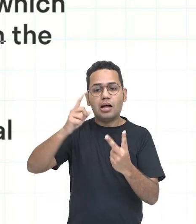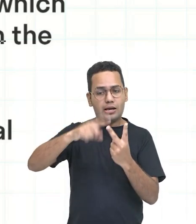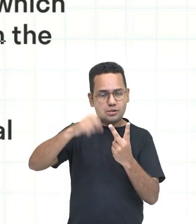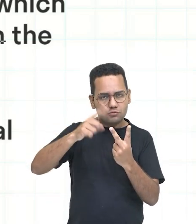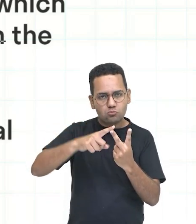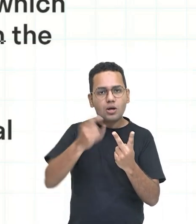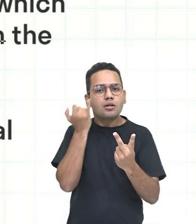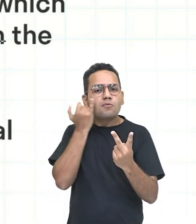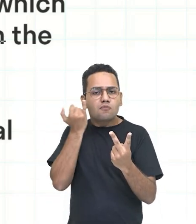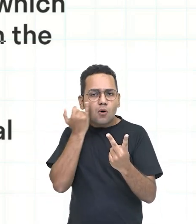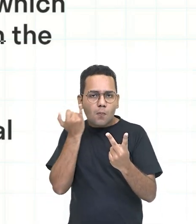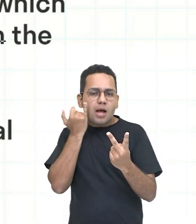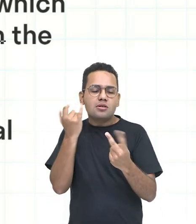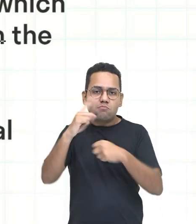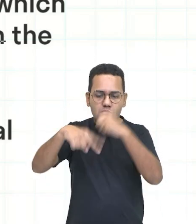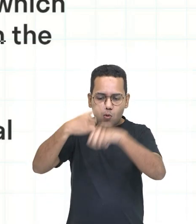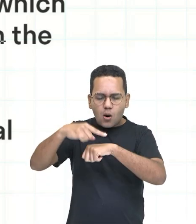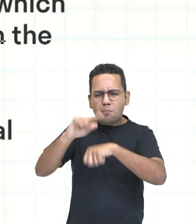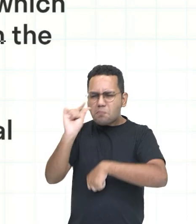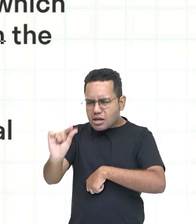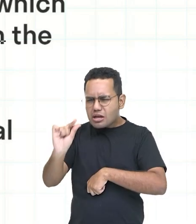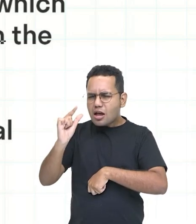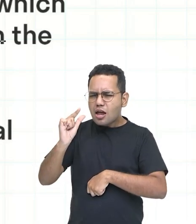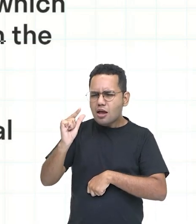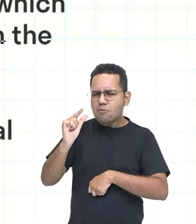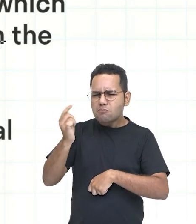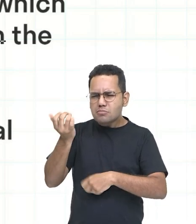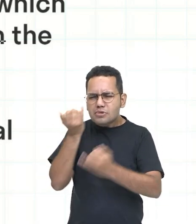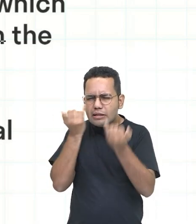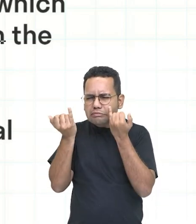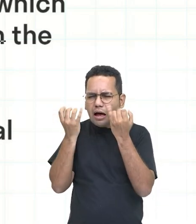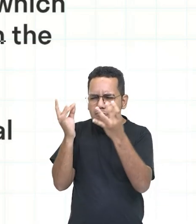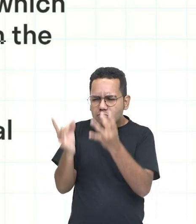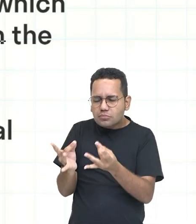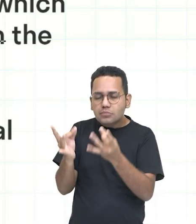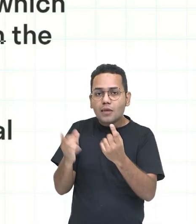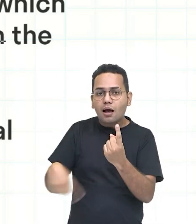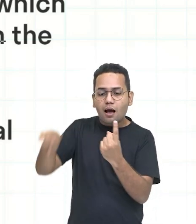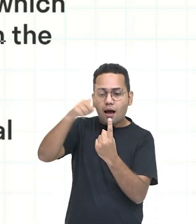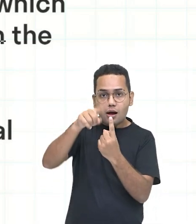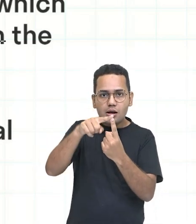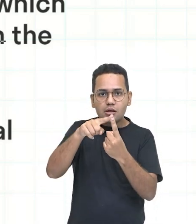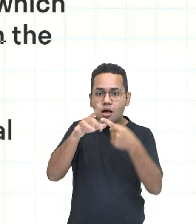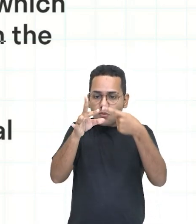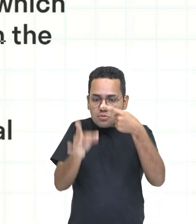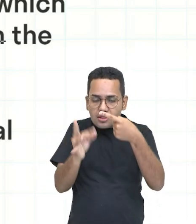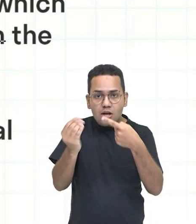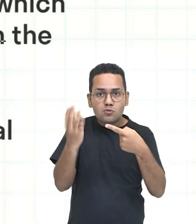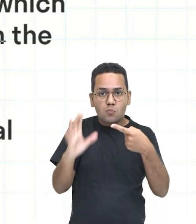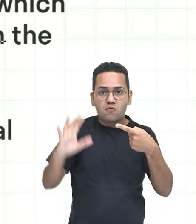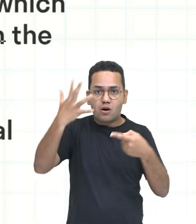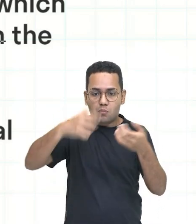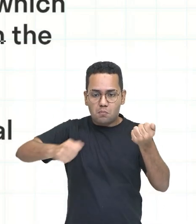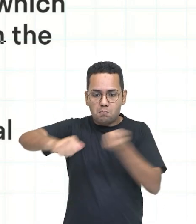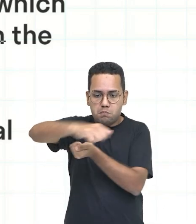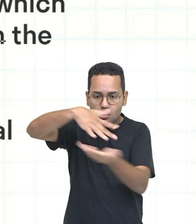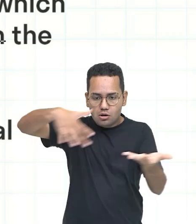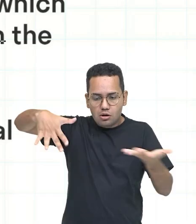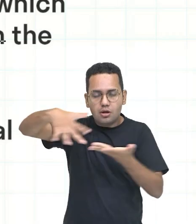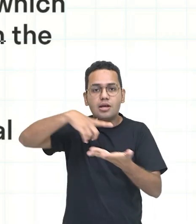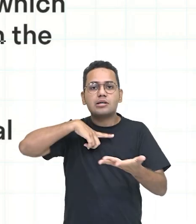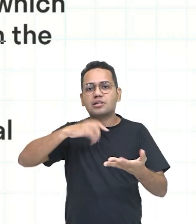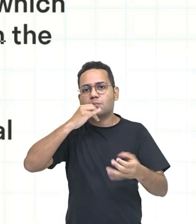muito pequenas, enquanto a teoria geral da relatividade trata, então, da relação gravitacional entre os